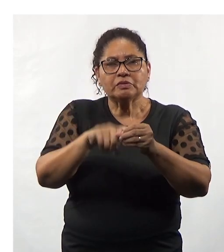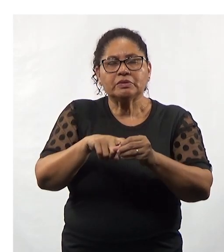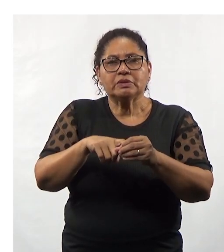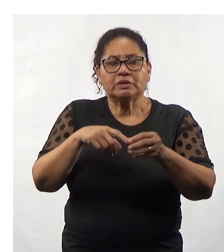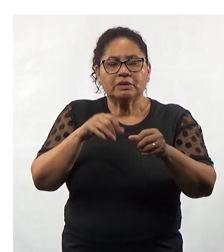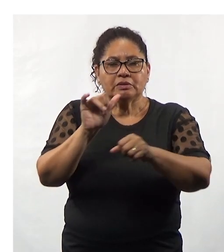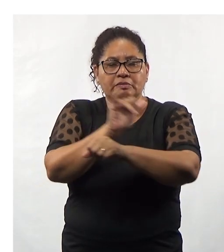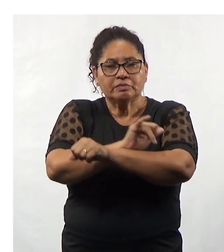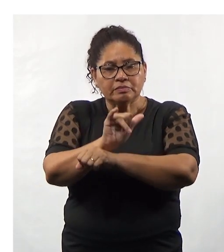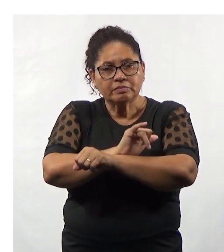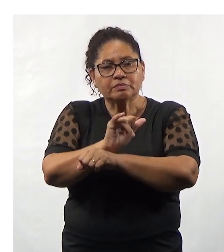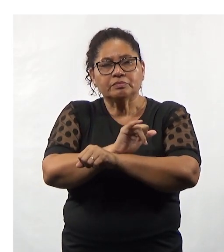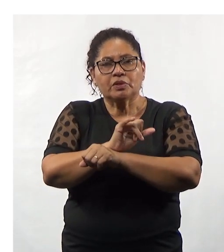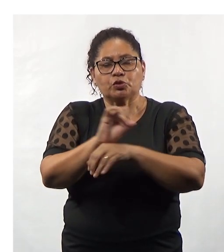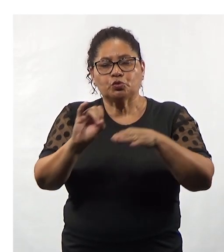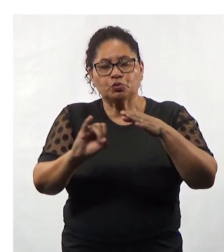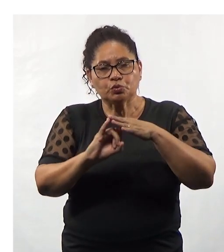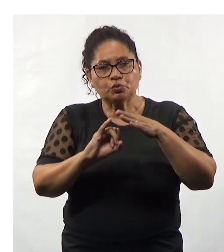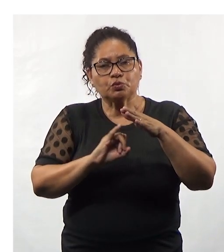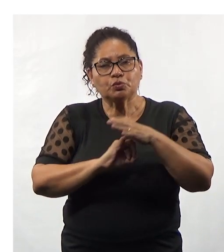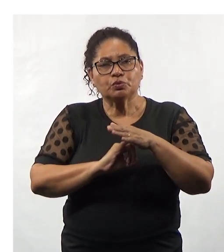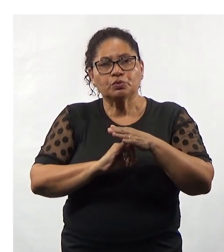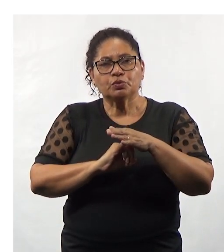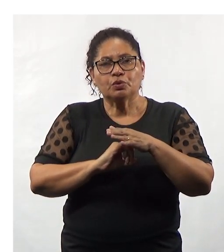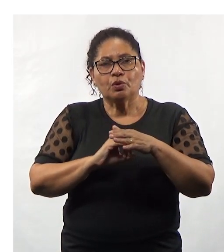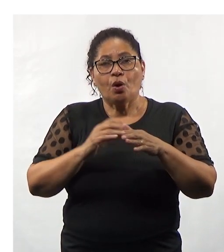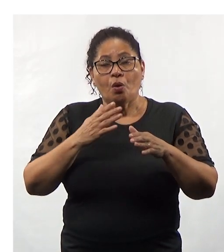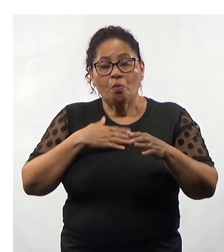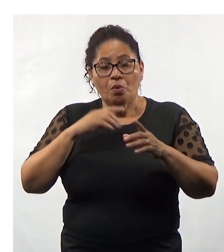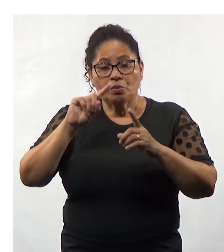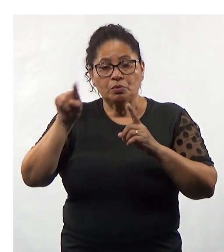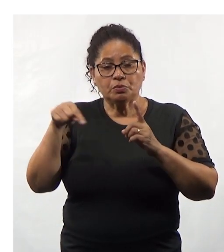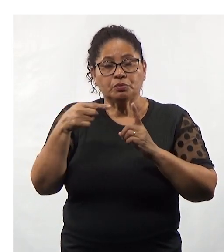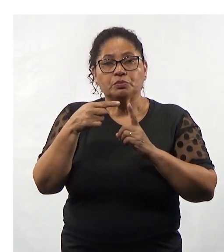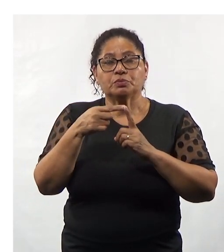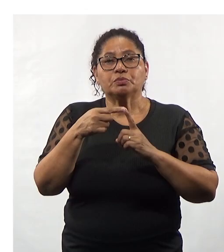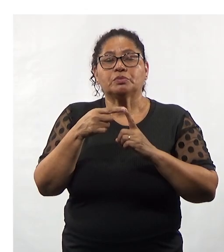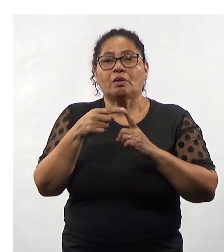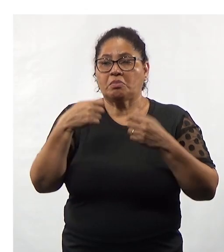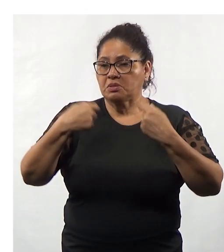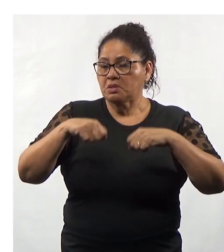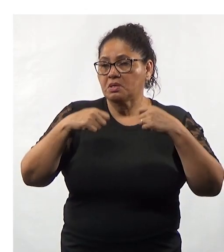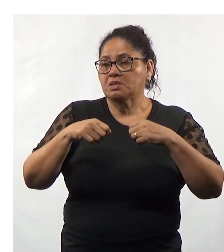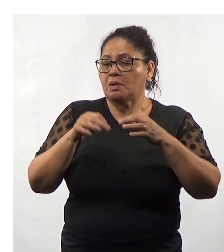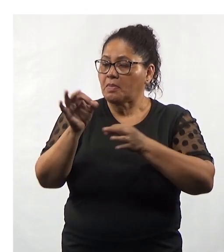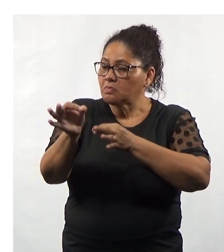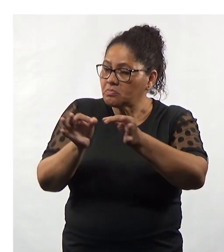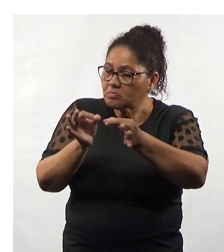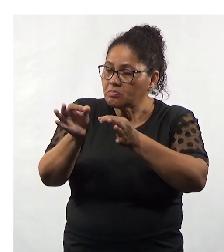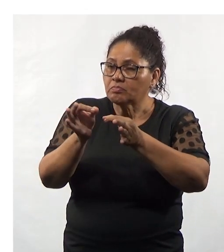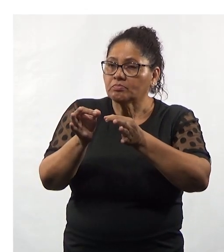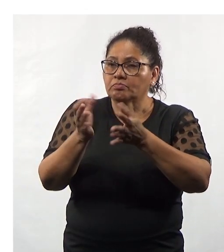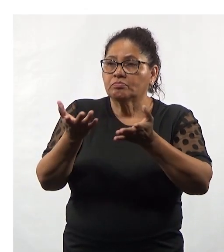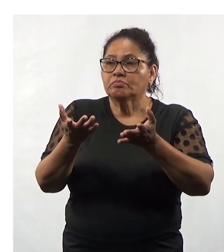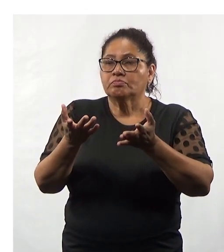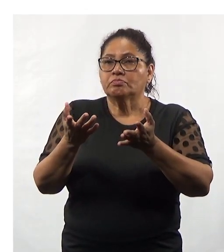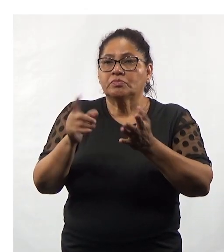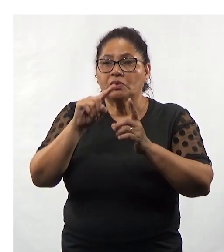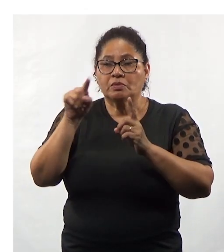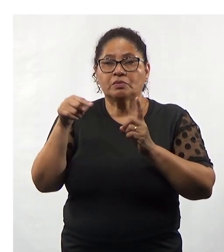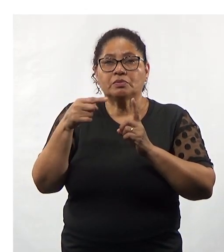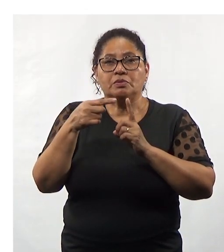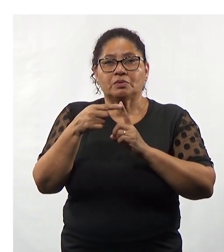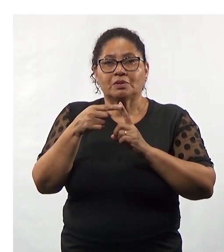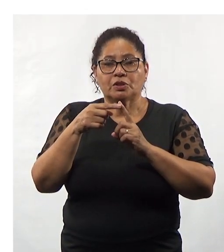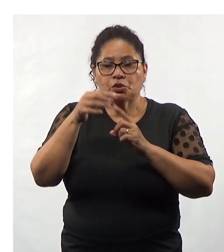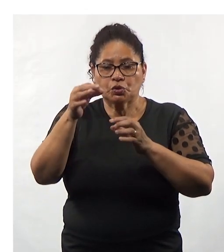para a estratégia da nossa instituição, o meu objetivo tem que ser muito bem formulado. A partir desse objetivo, eu